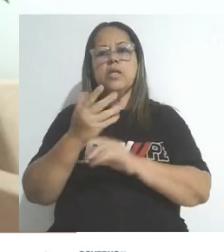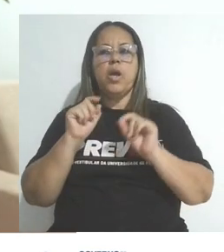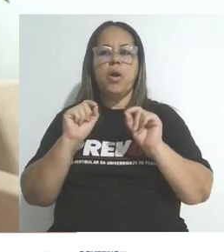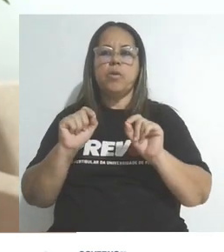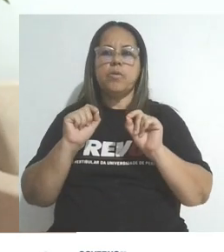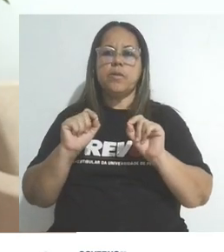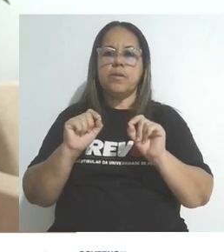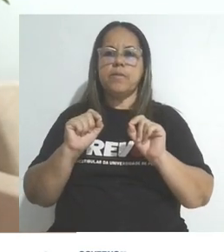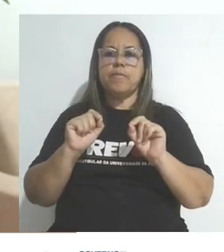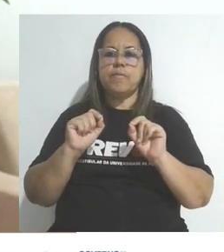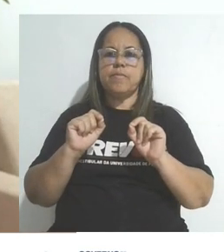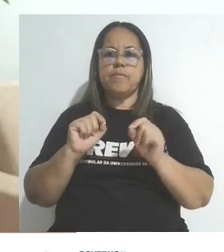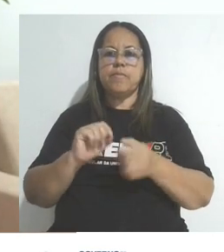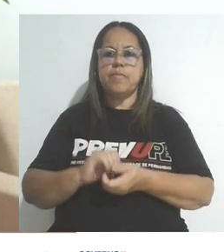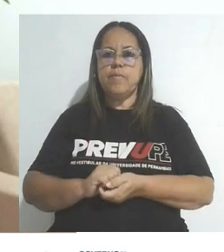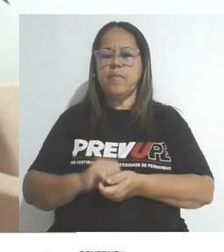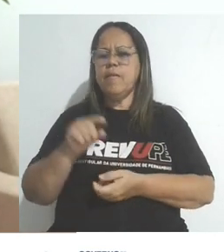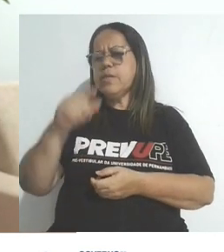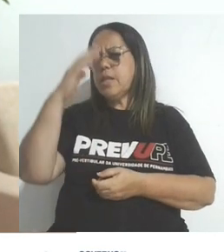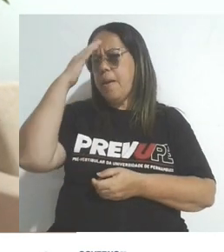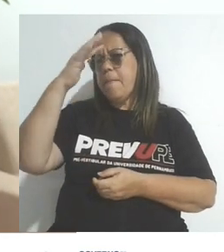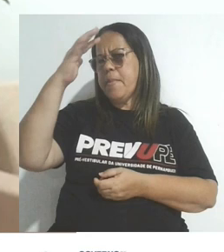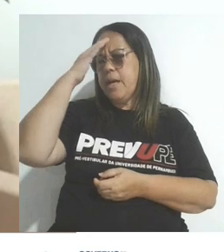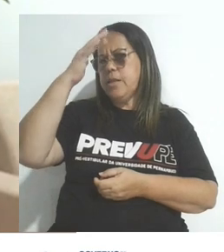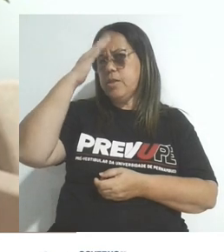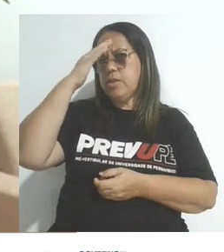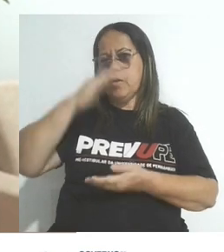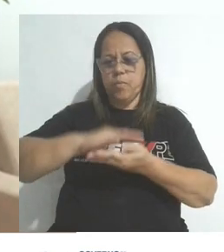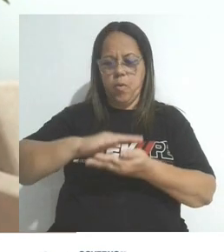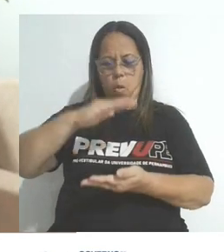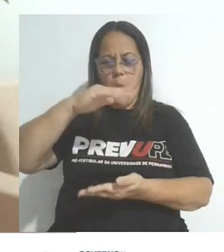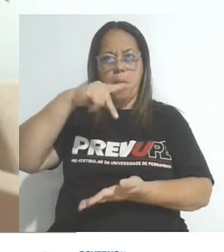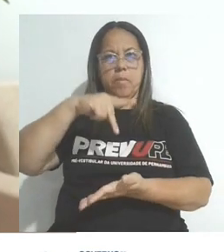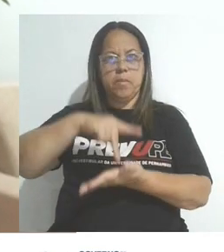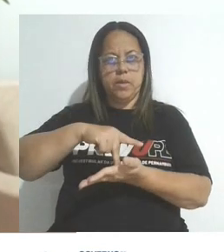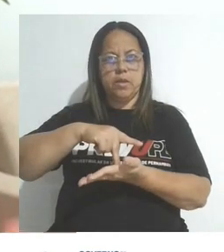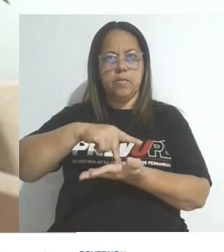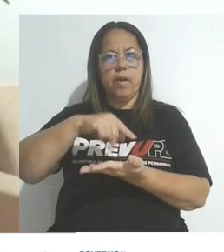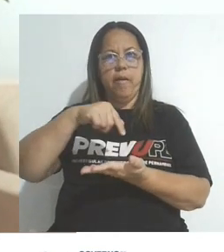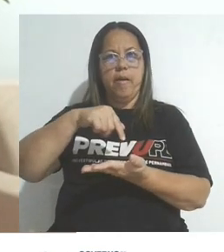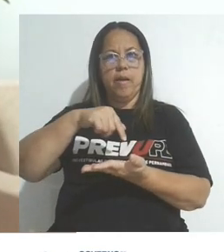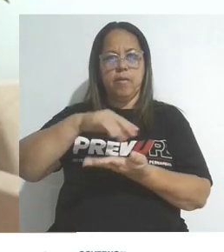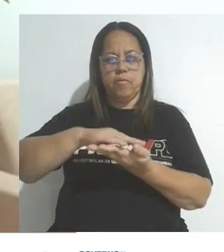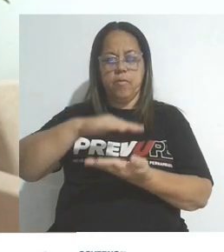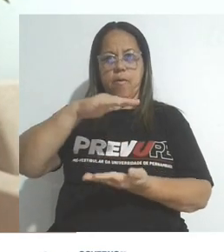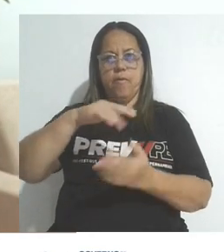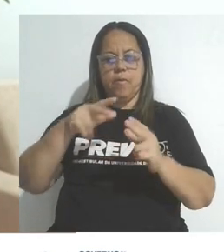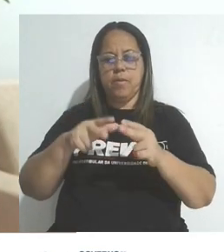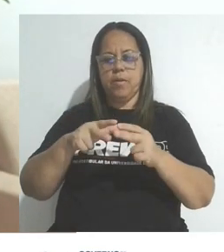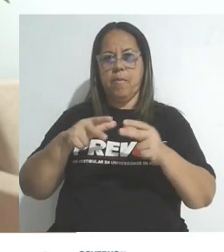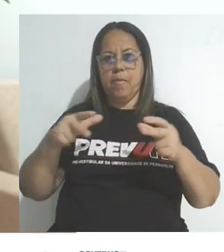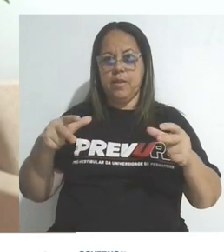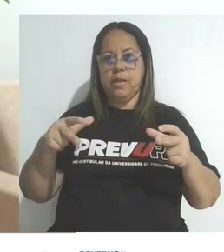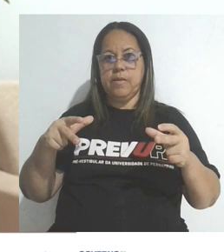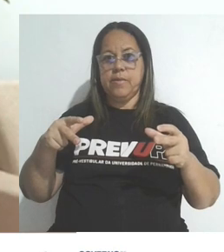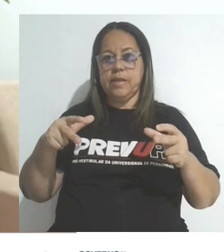o seguinte: imagine você um prisma, né, onde esse prisma é um formato de paralelepípedo